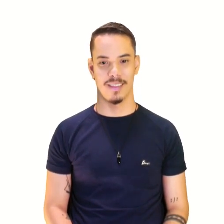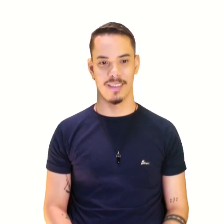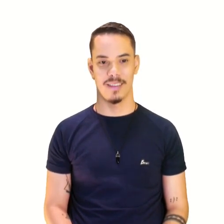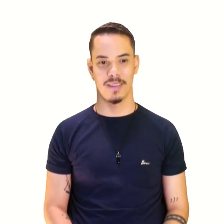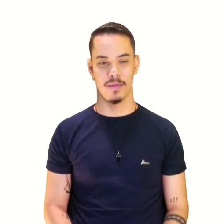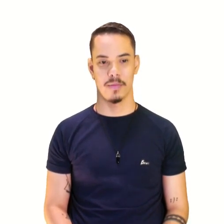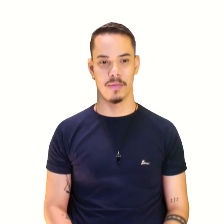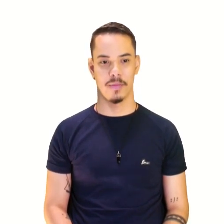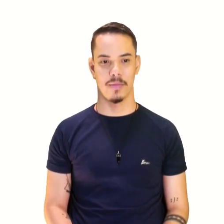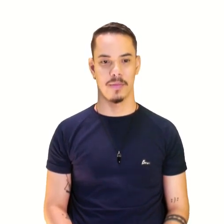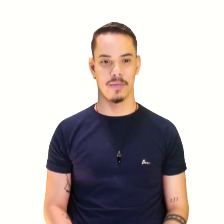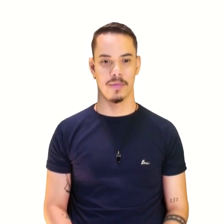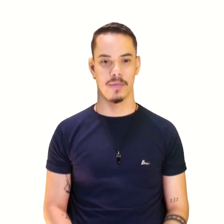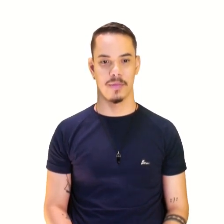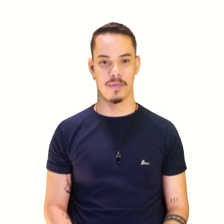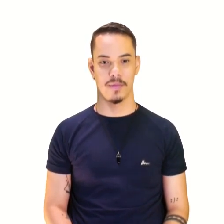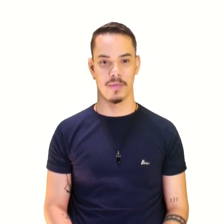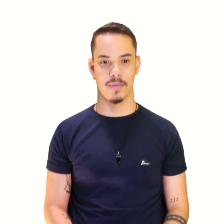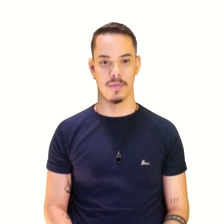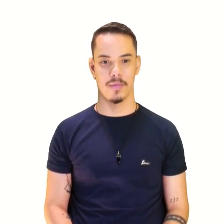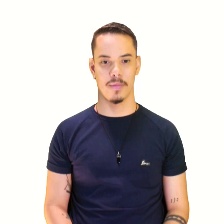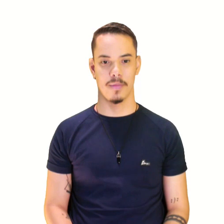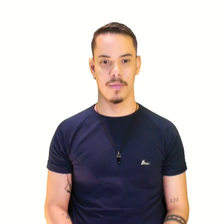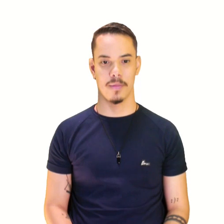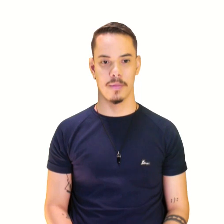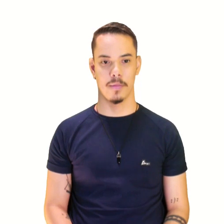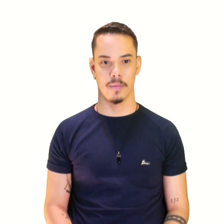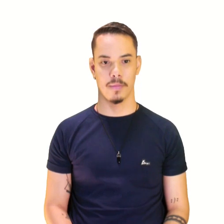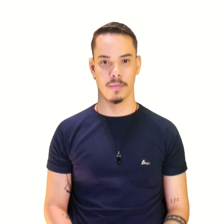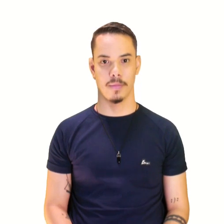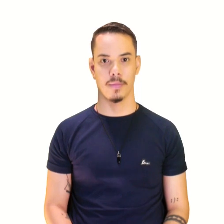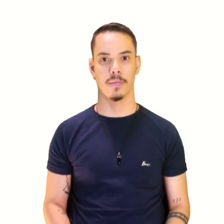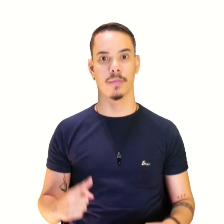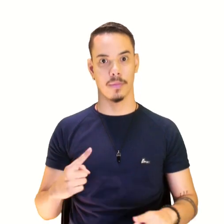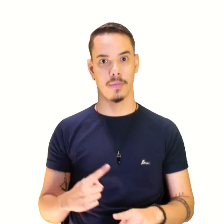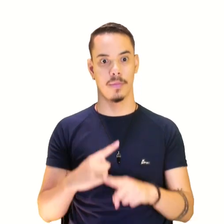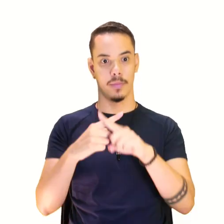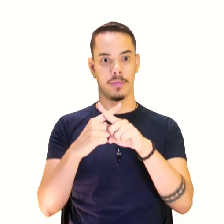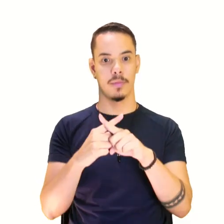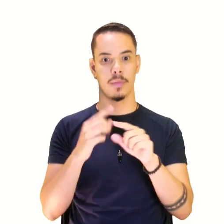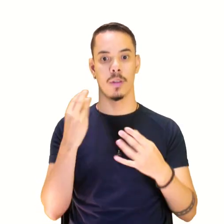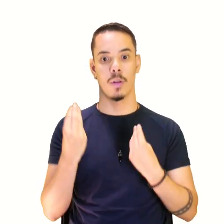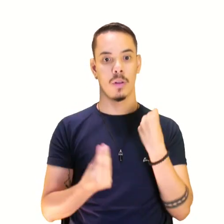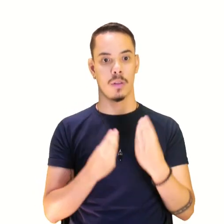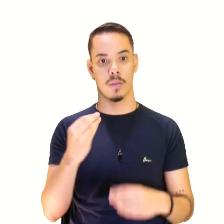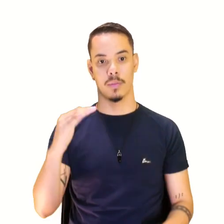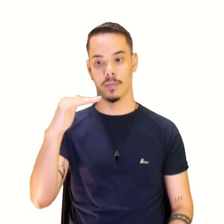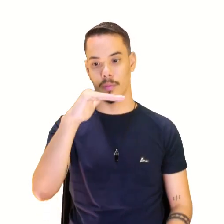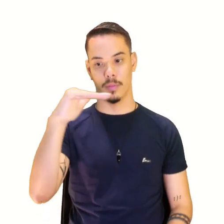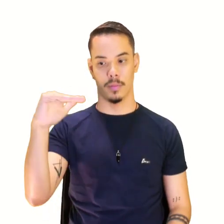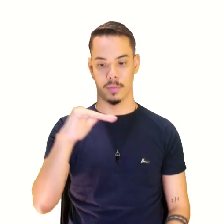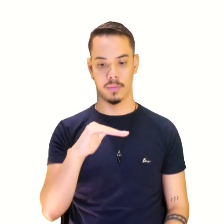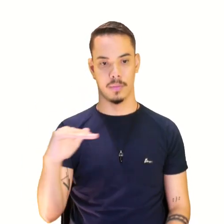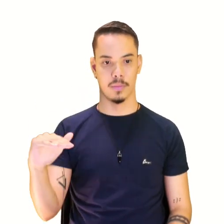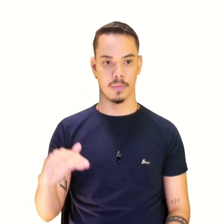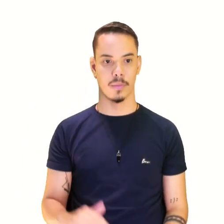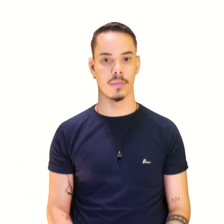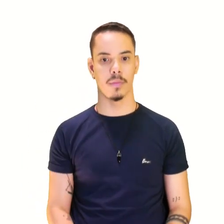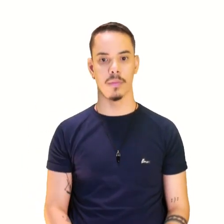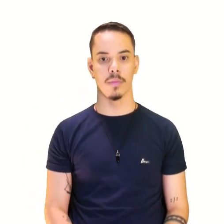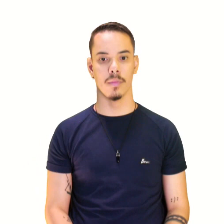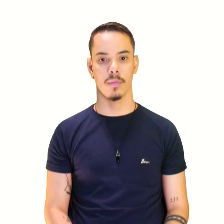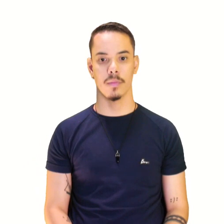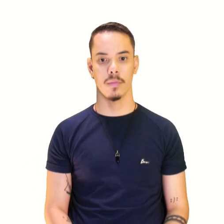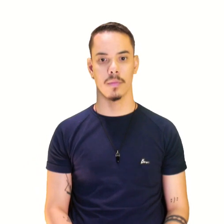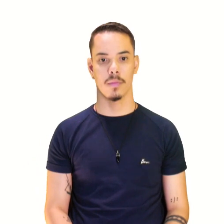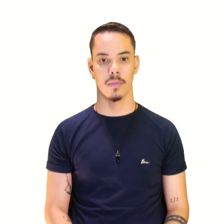Vamos lá então, se multiplicou, se é inversa, né? Aumentou aqui, vai diminuir as páginas, né? Então a gente